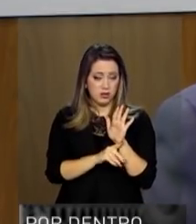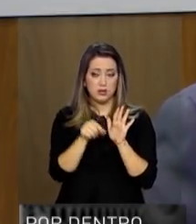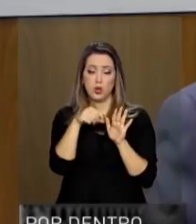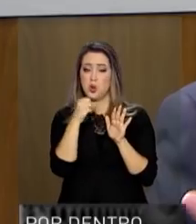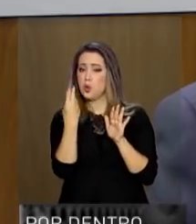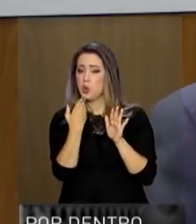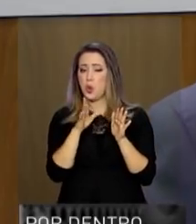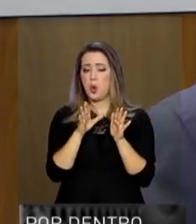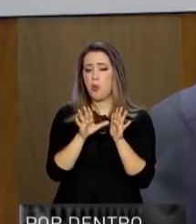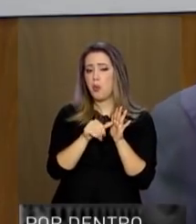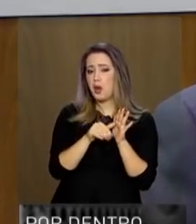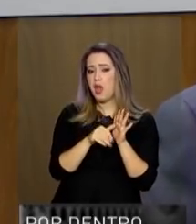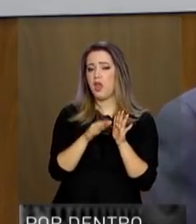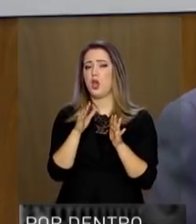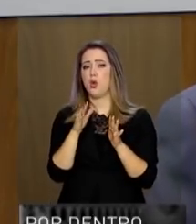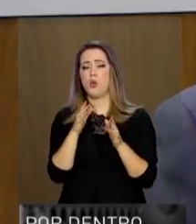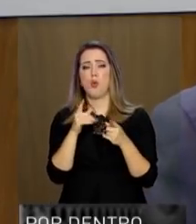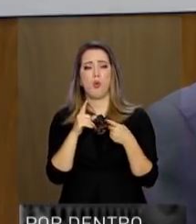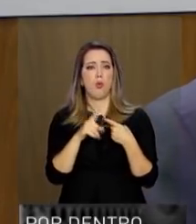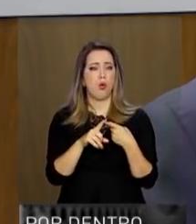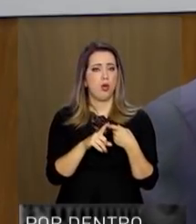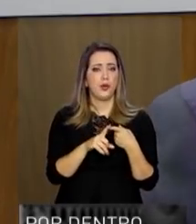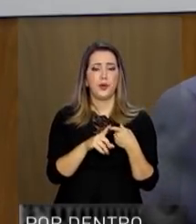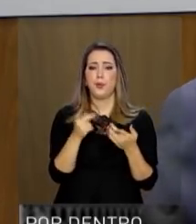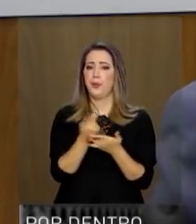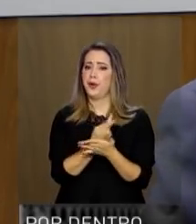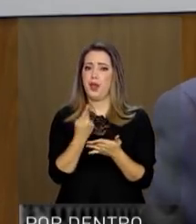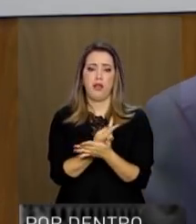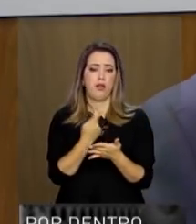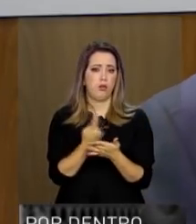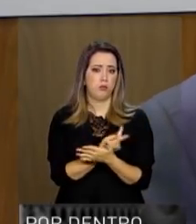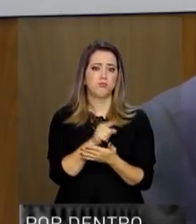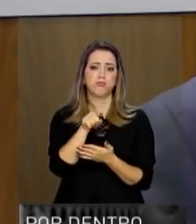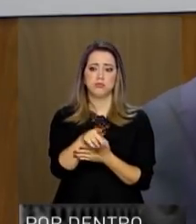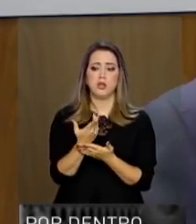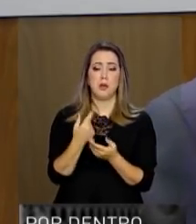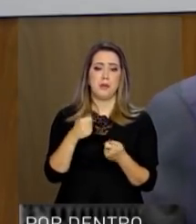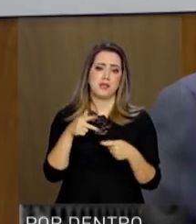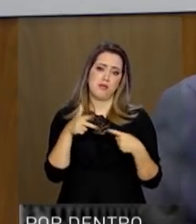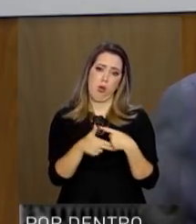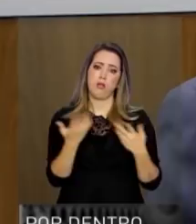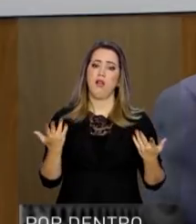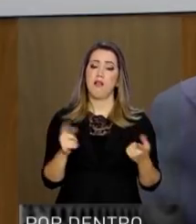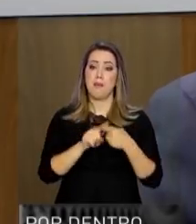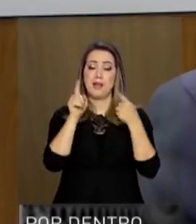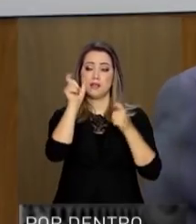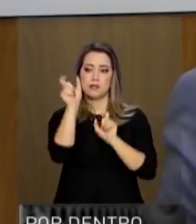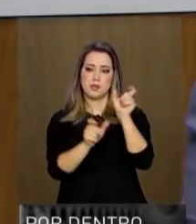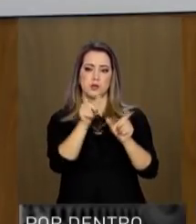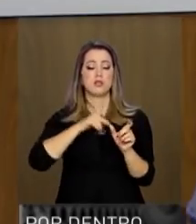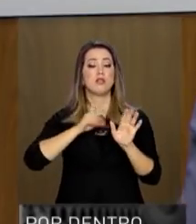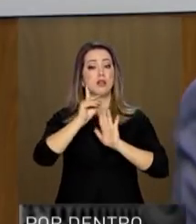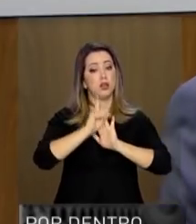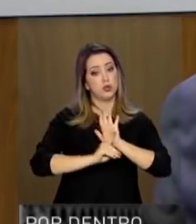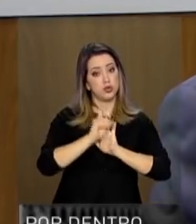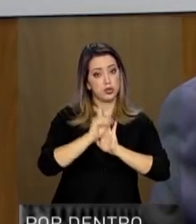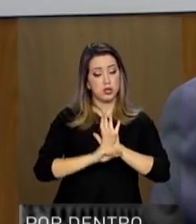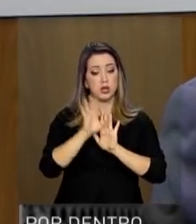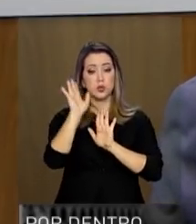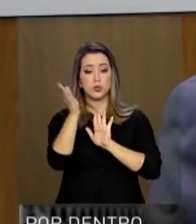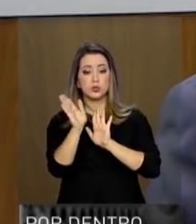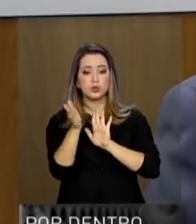alguma fraude ou então por alguma coisa que ocorreu, esse benefício naturalmente tem que ter suspenso. Agora, aquelas pessoas que estão,